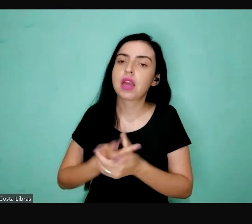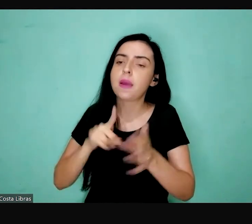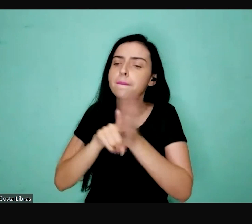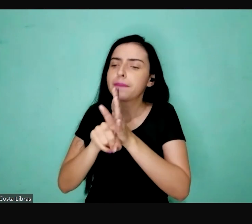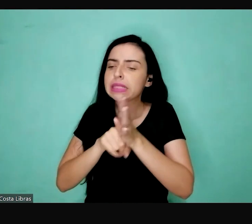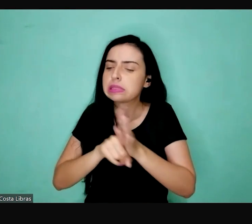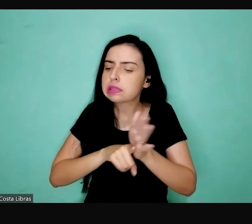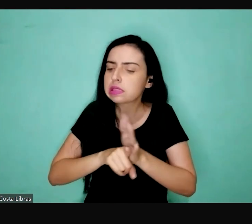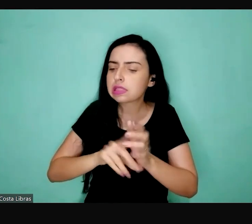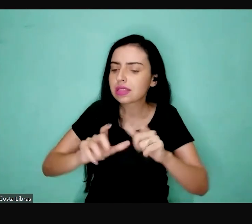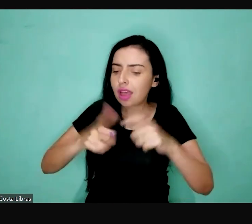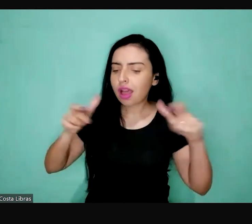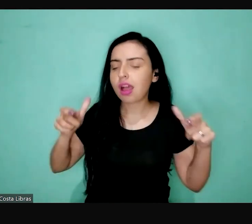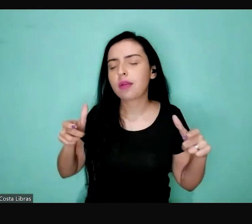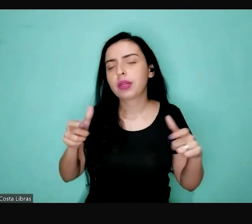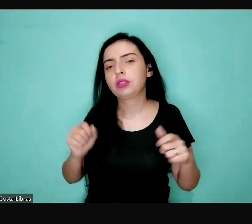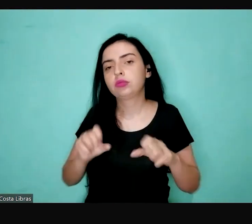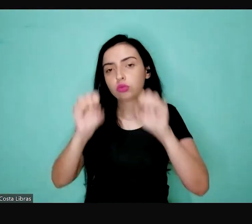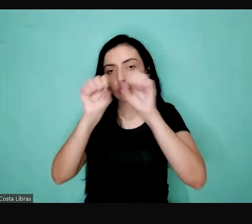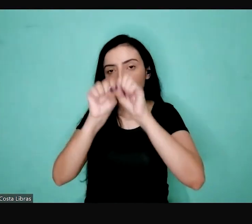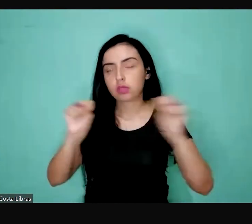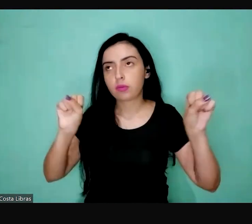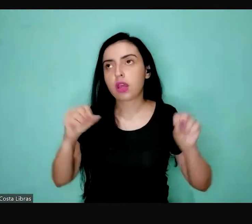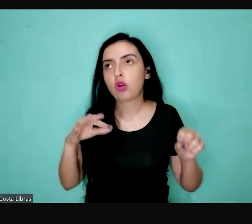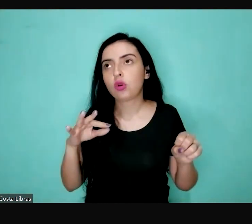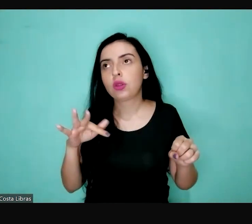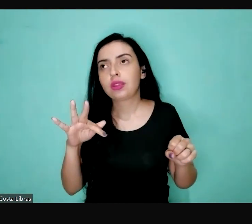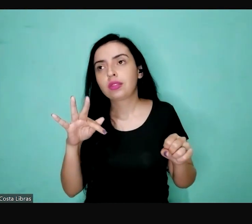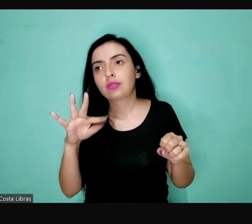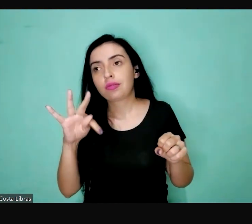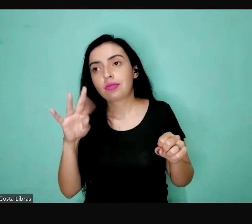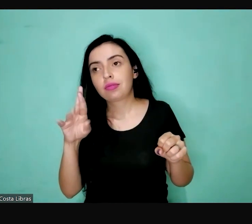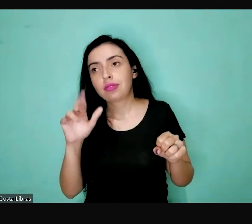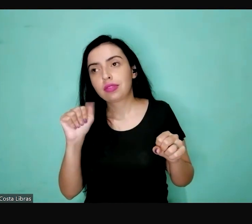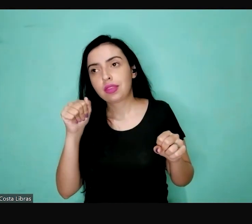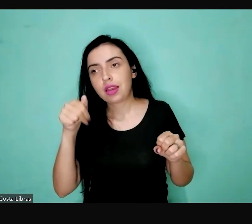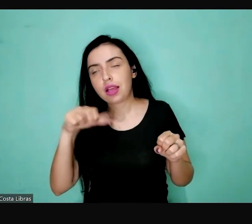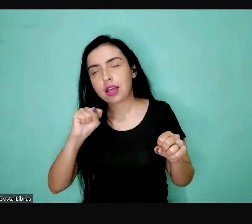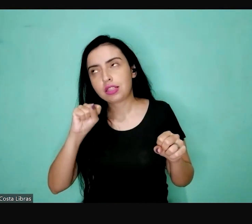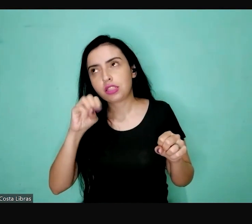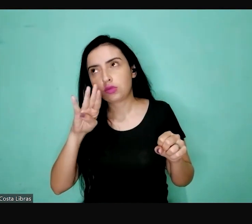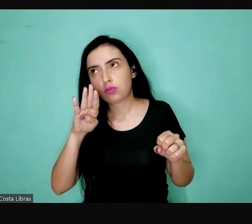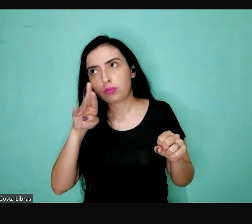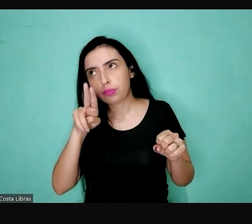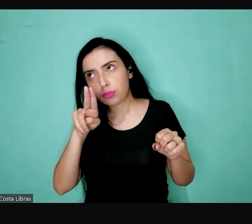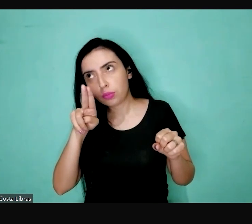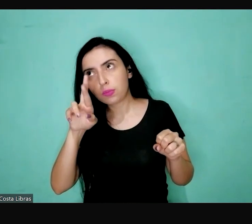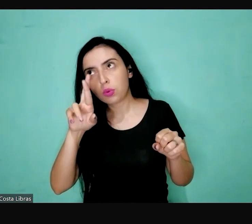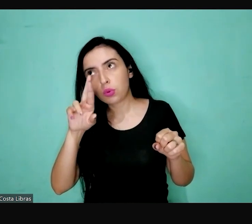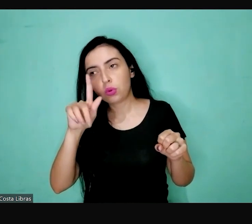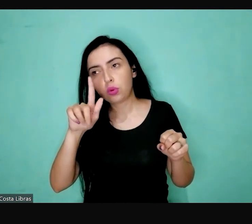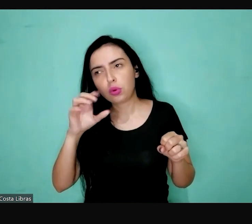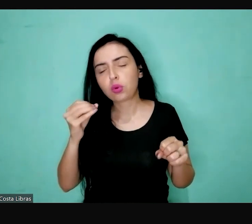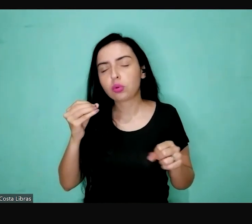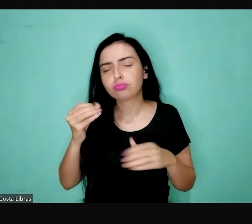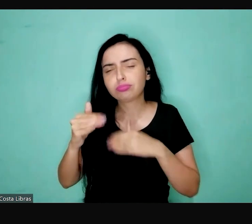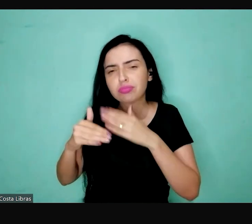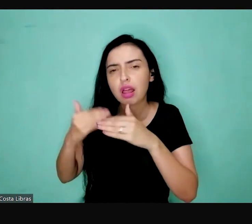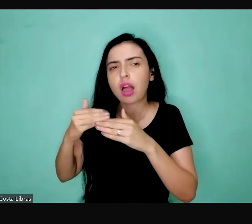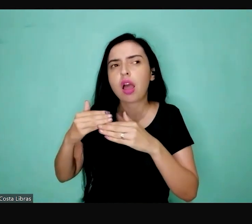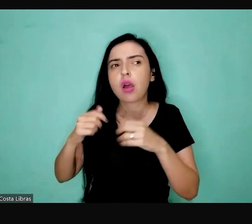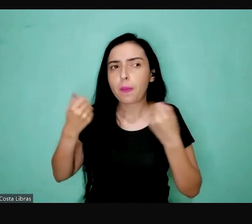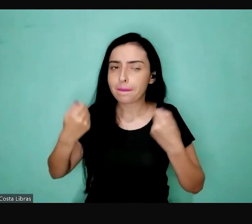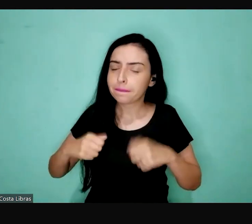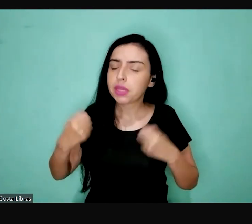de Estrasburgo, estamos falando do Tribunal de Estrasburgo, Isso. não da União Europeia, e é maciça a